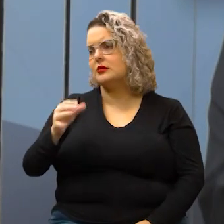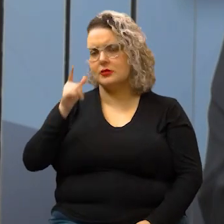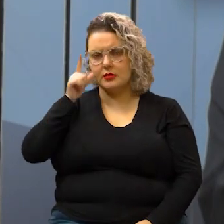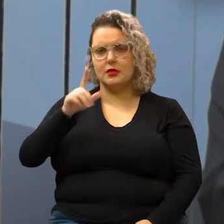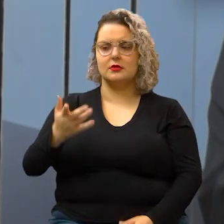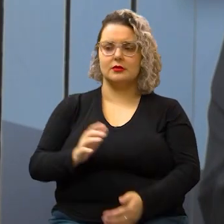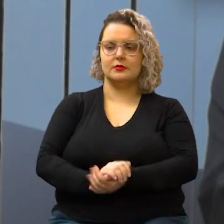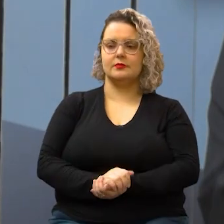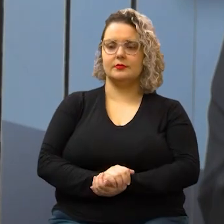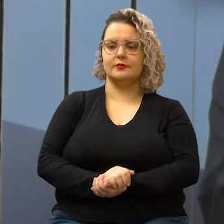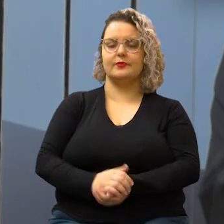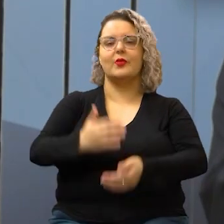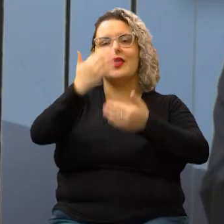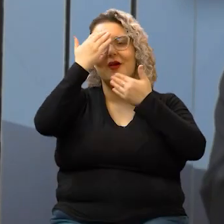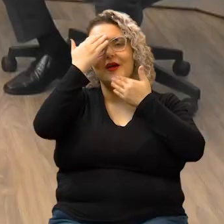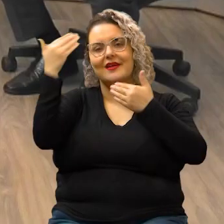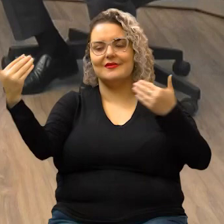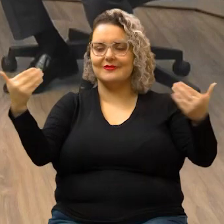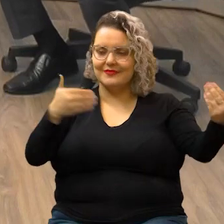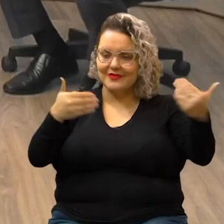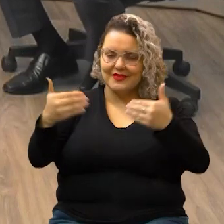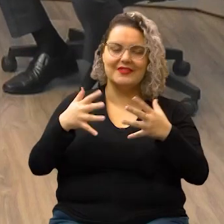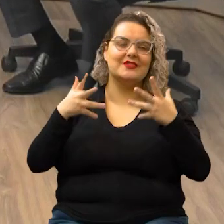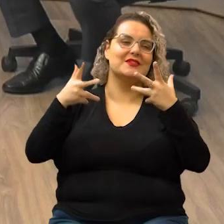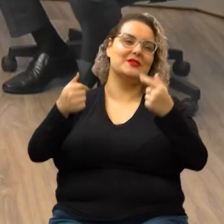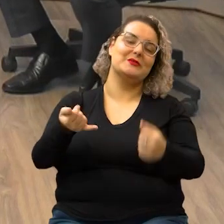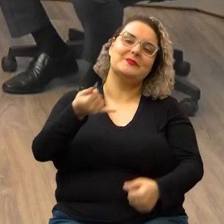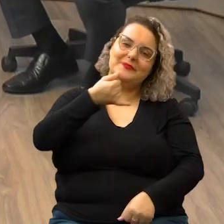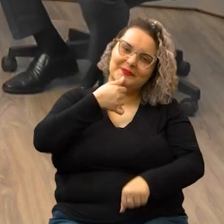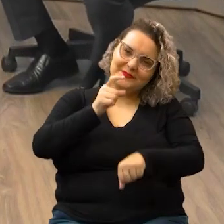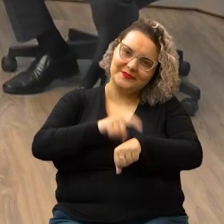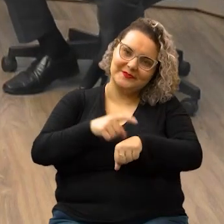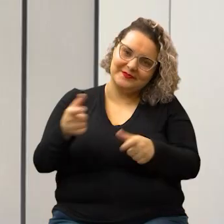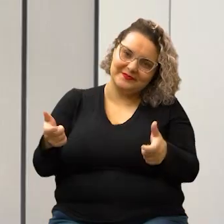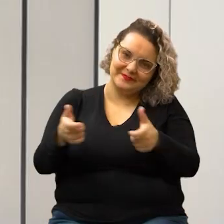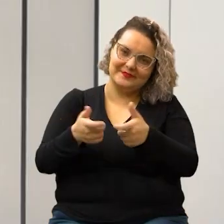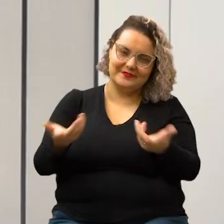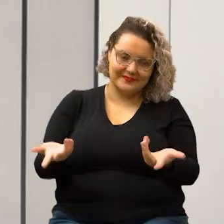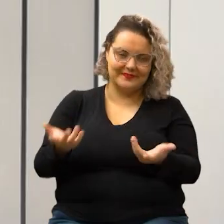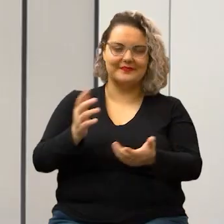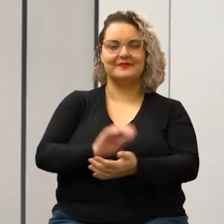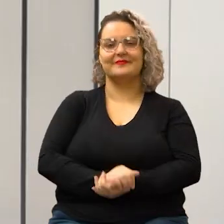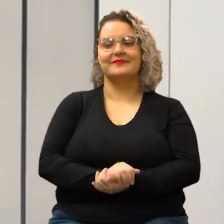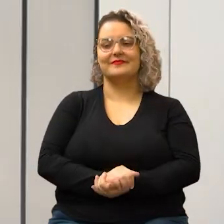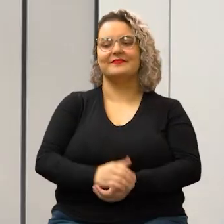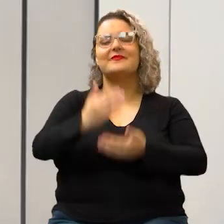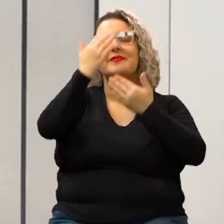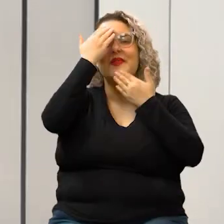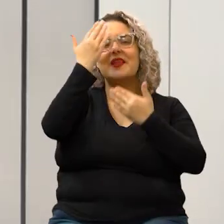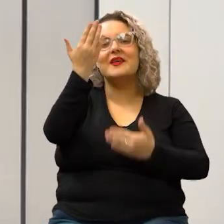conseguir. Eu agradeço a participação de todos. Infelizmente, nosso tempo está acabando. Eu